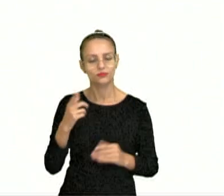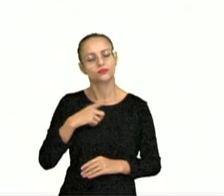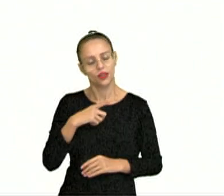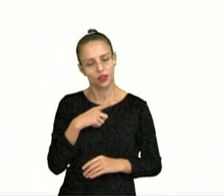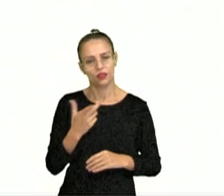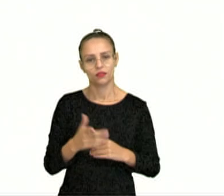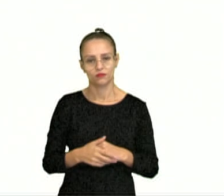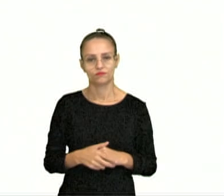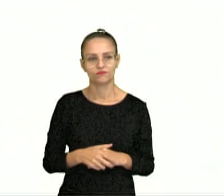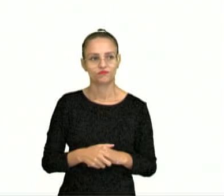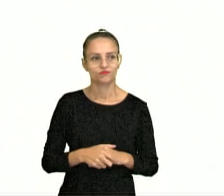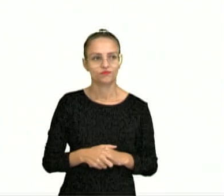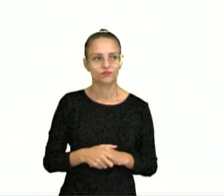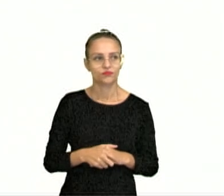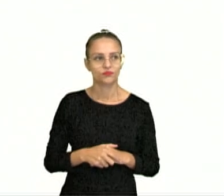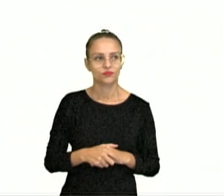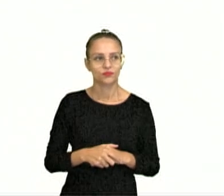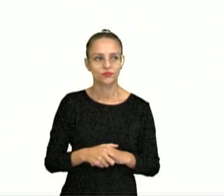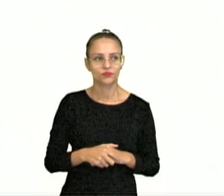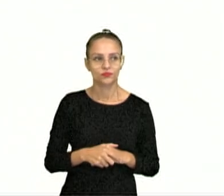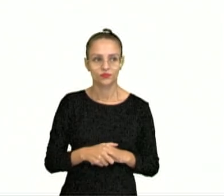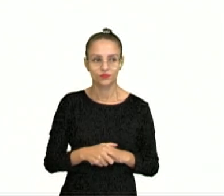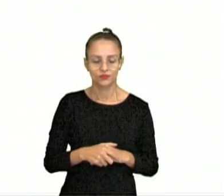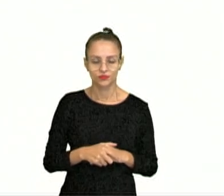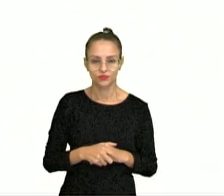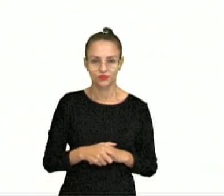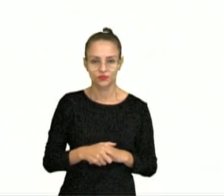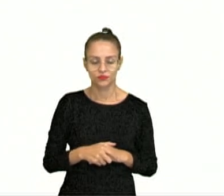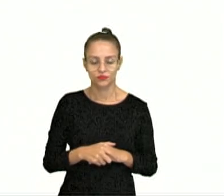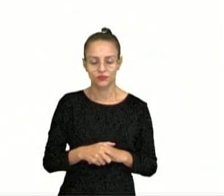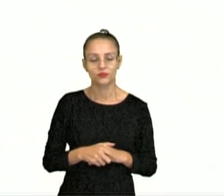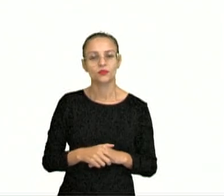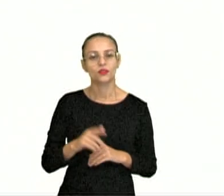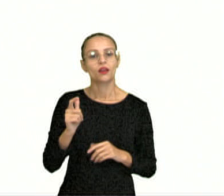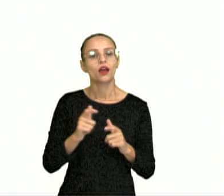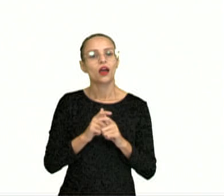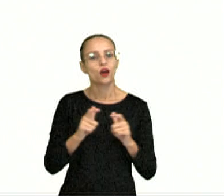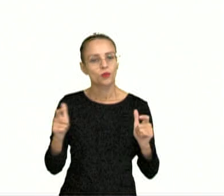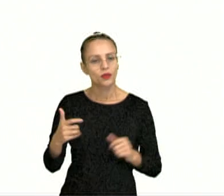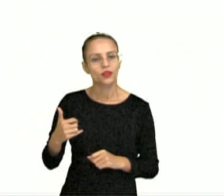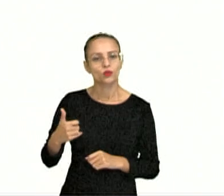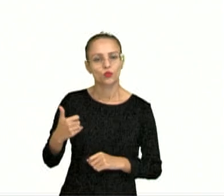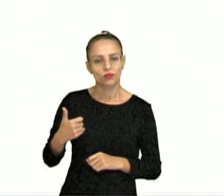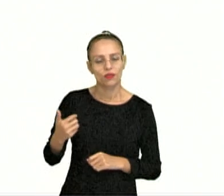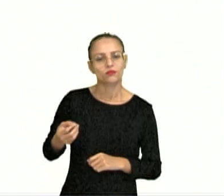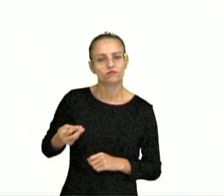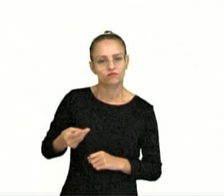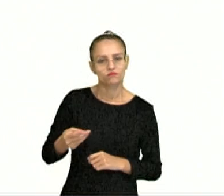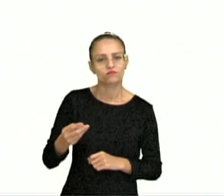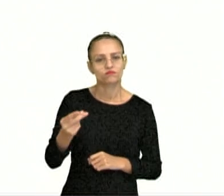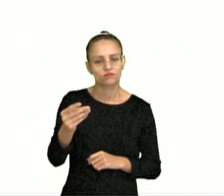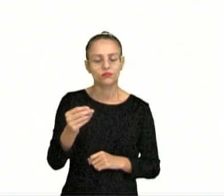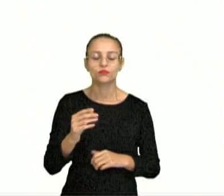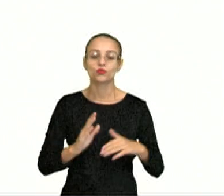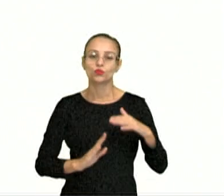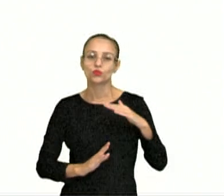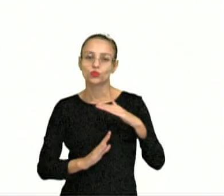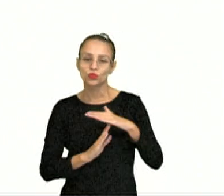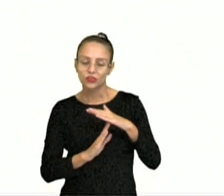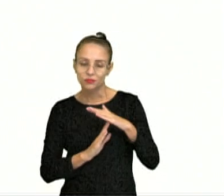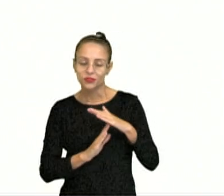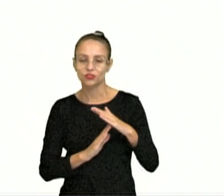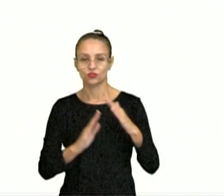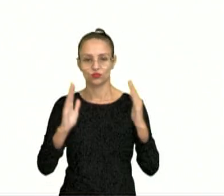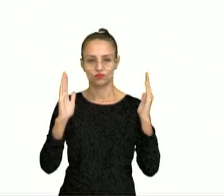rugas. O aumento da expectativa de vida tem aumentado o quê? O limite entre a fase adulta e a